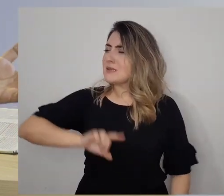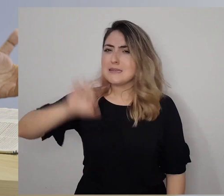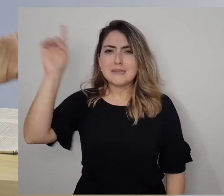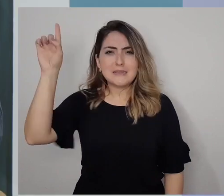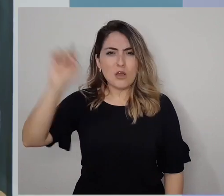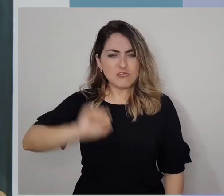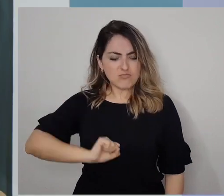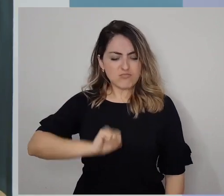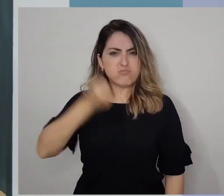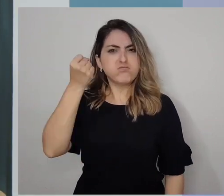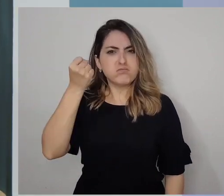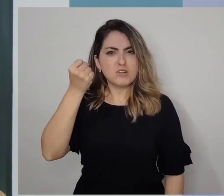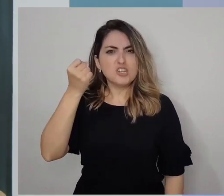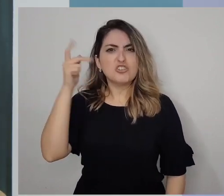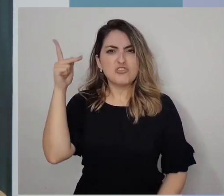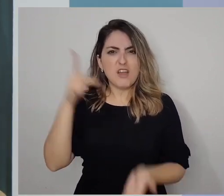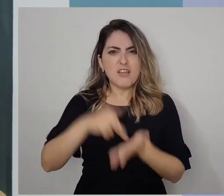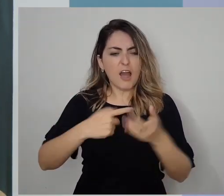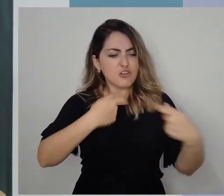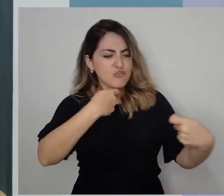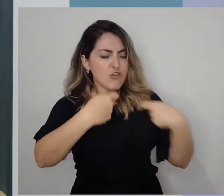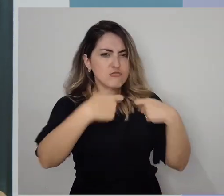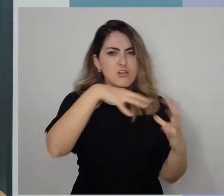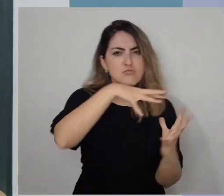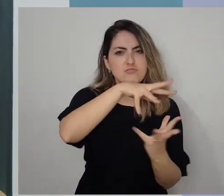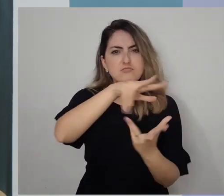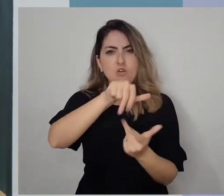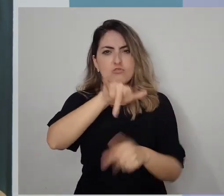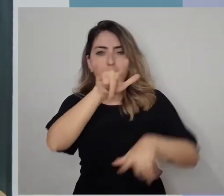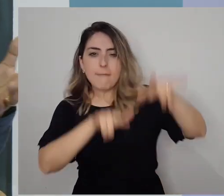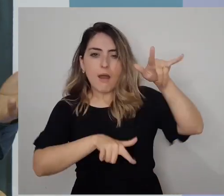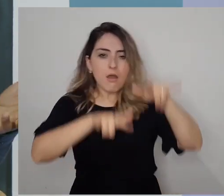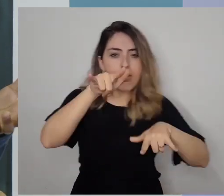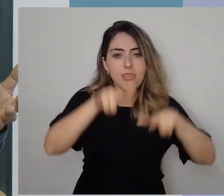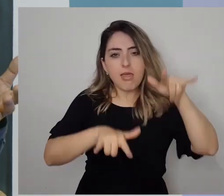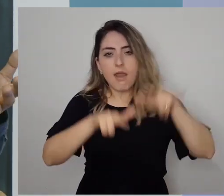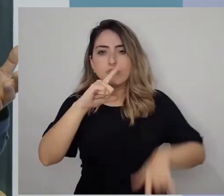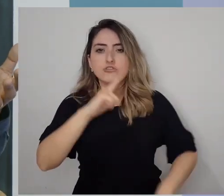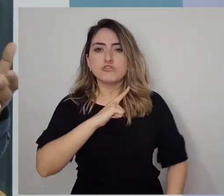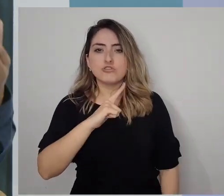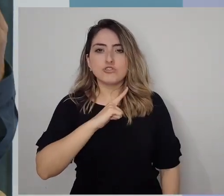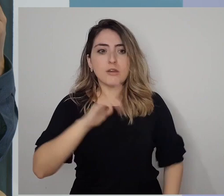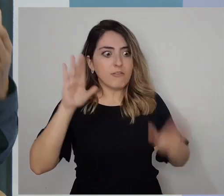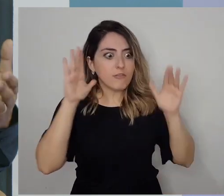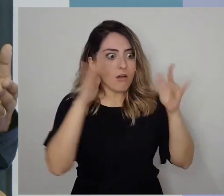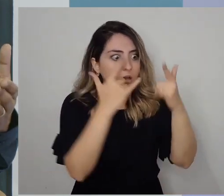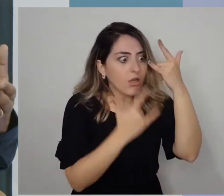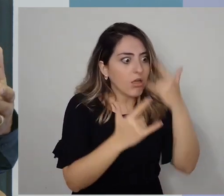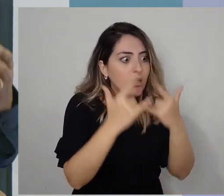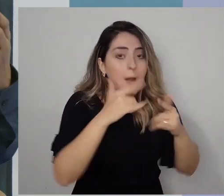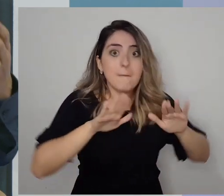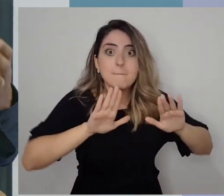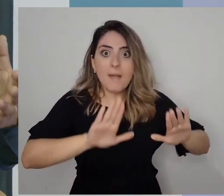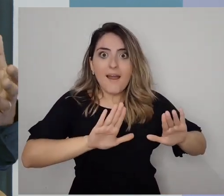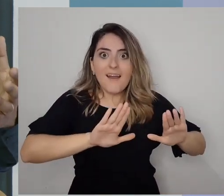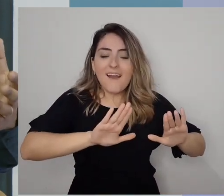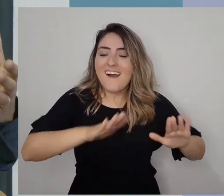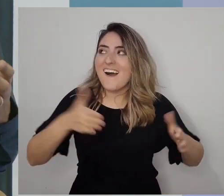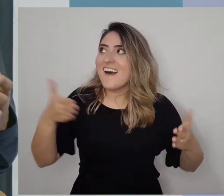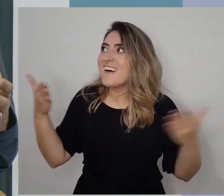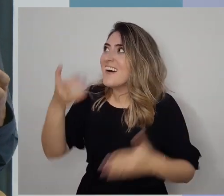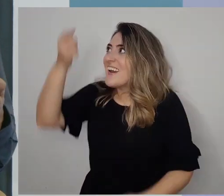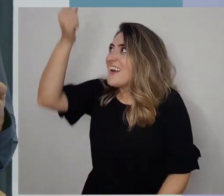ira, marionete nas mãos do mundo, da carne e do diabo. Não foi de obras. Foi a graça de